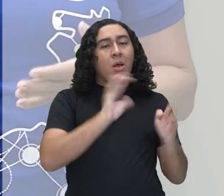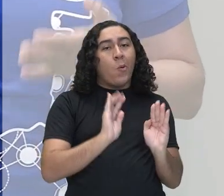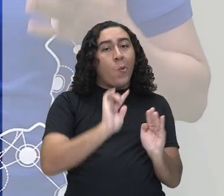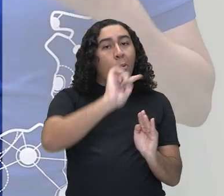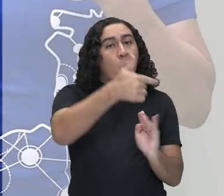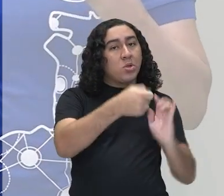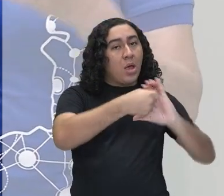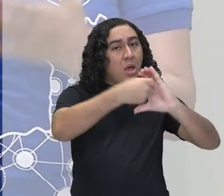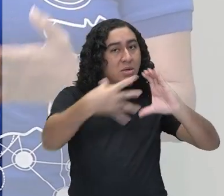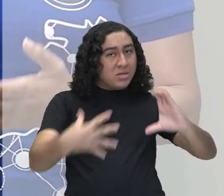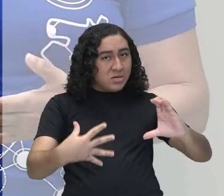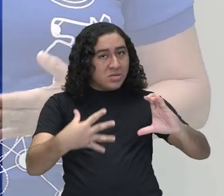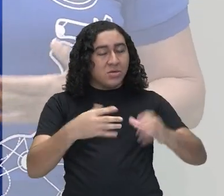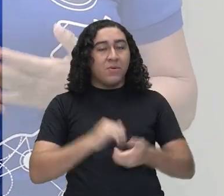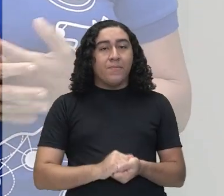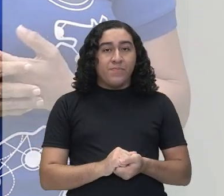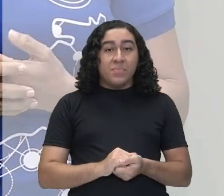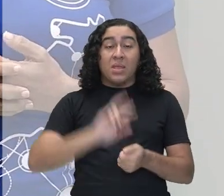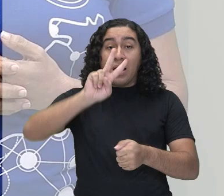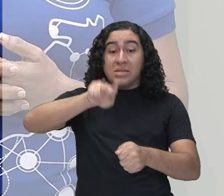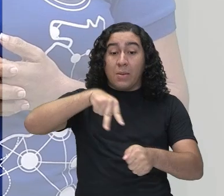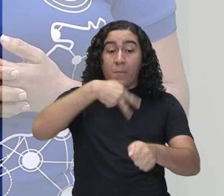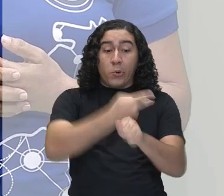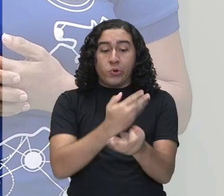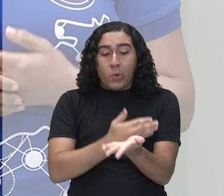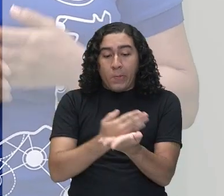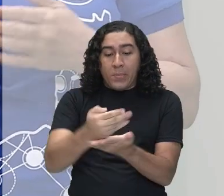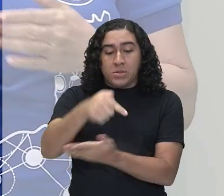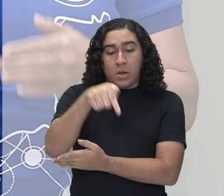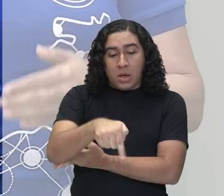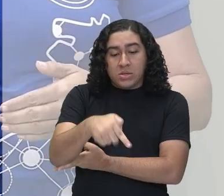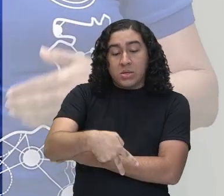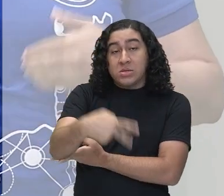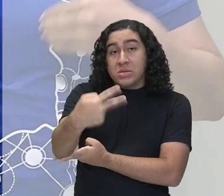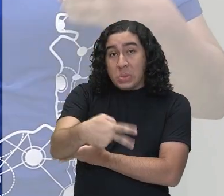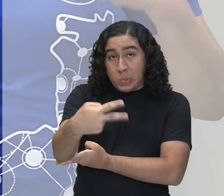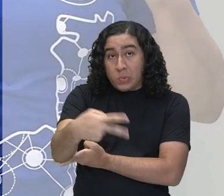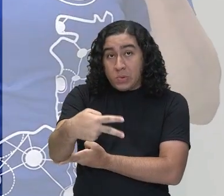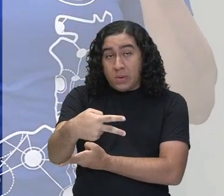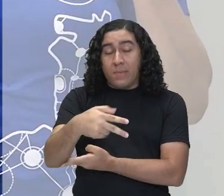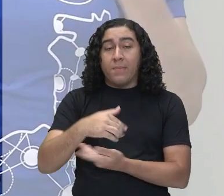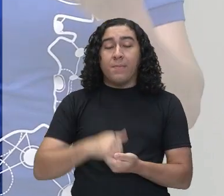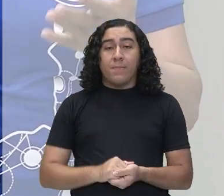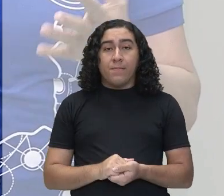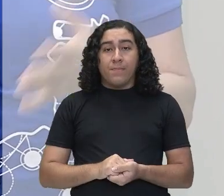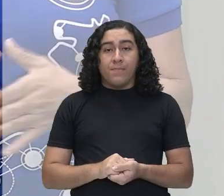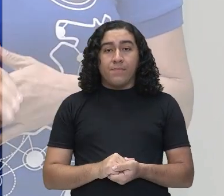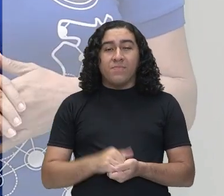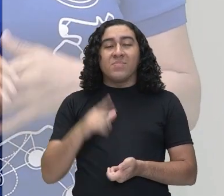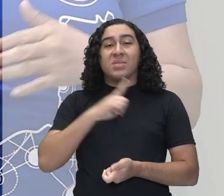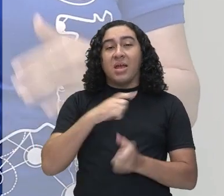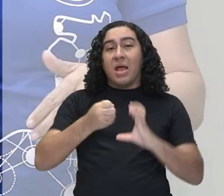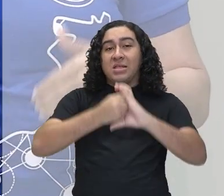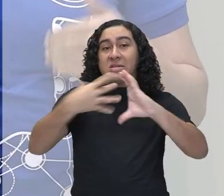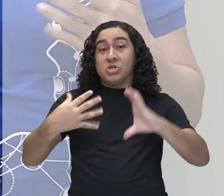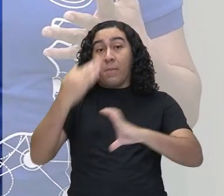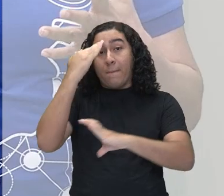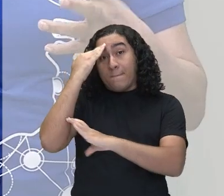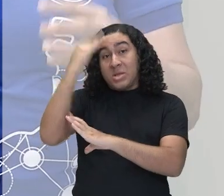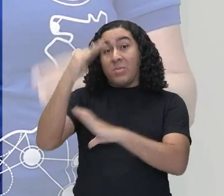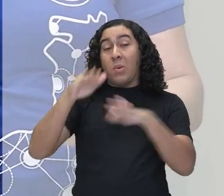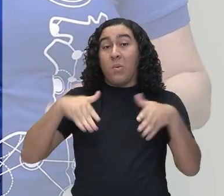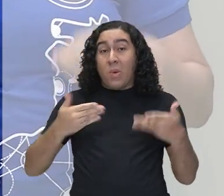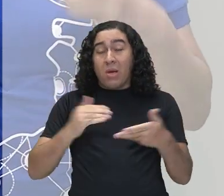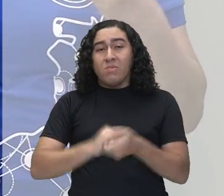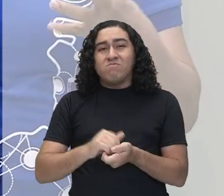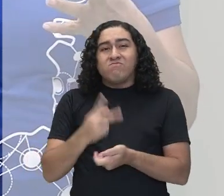aspectos, aí vem essa segunda geração, né, que tem como característica a evasão,